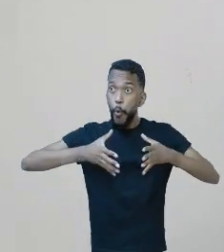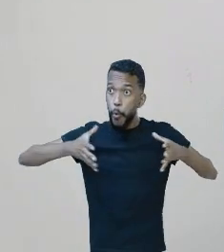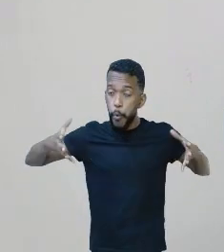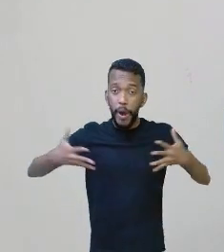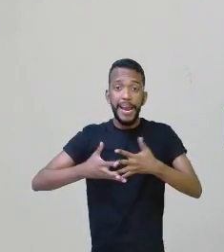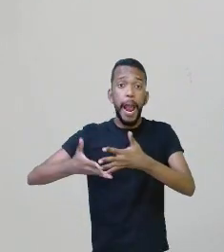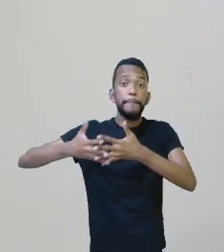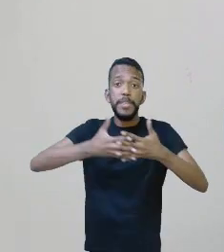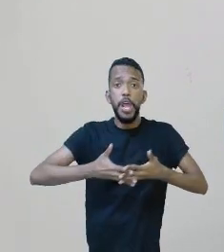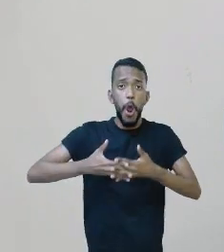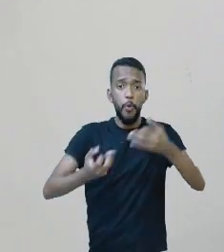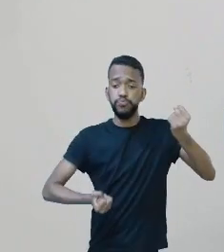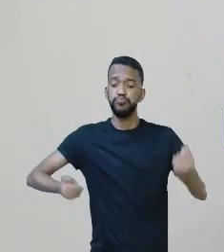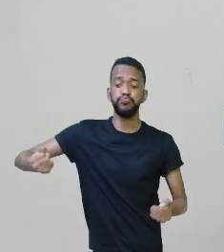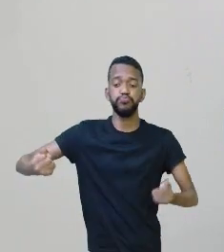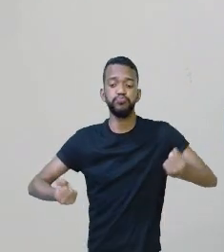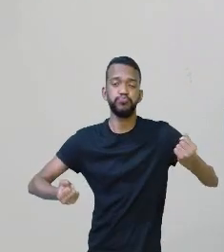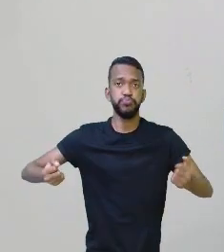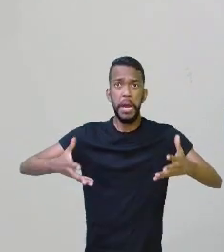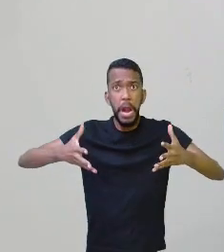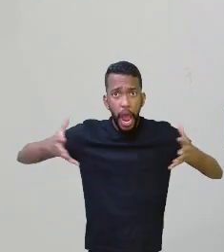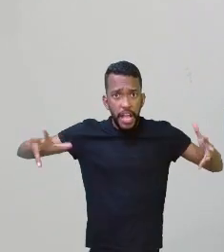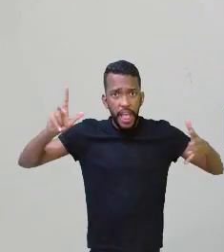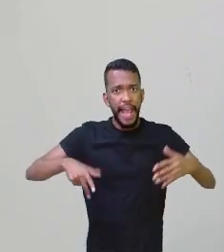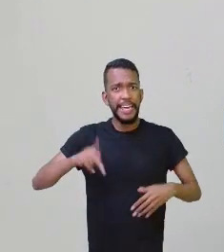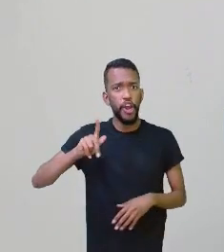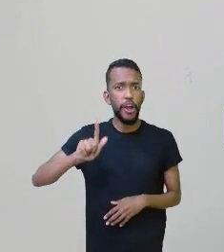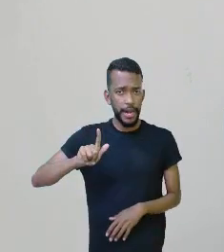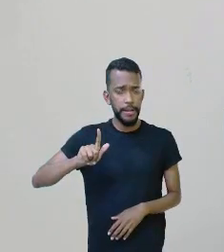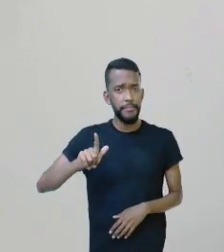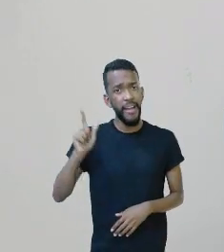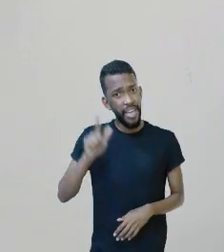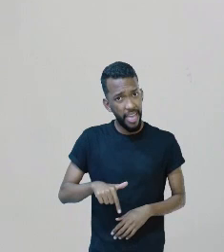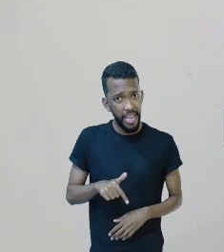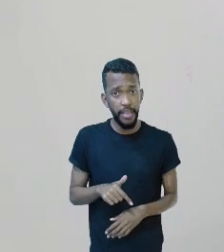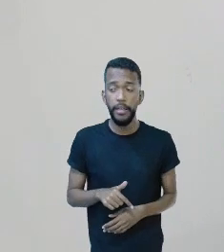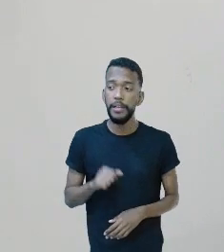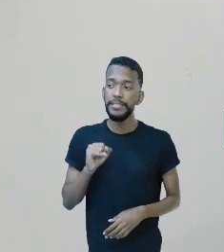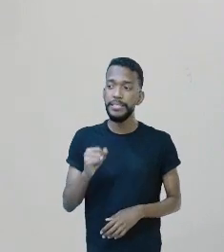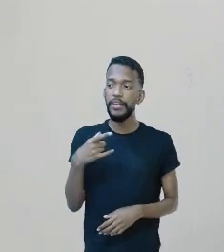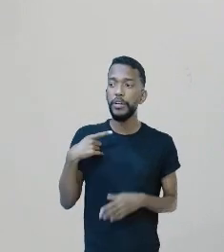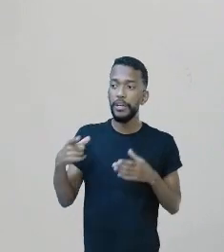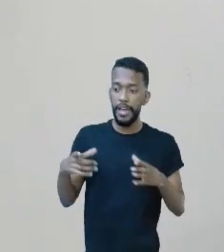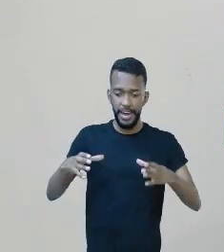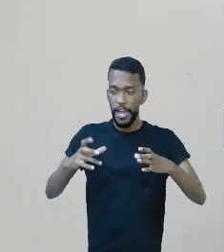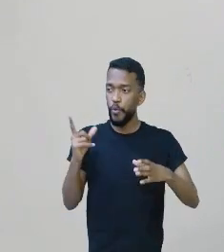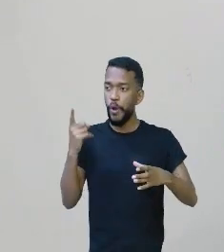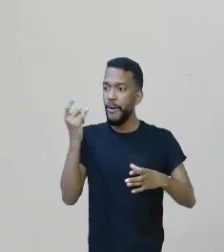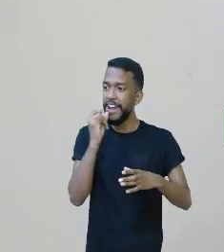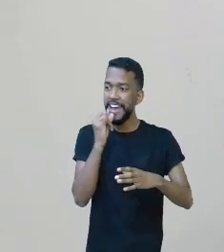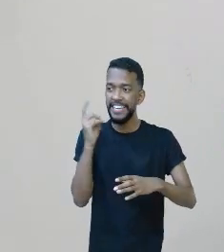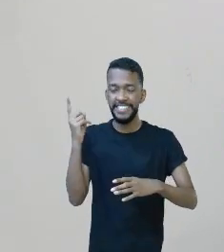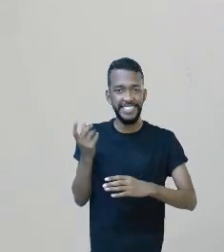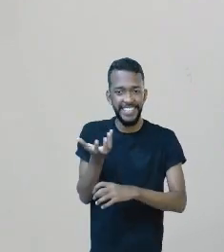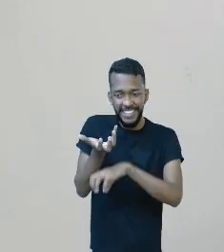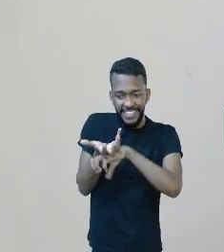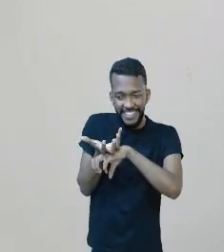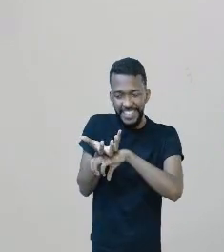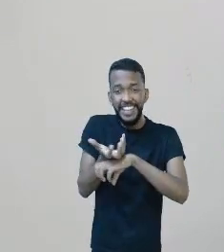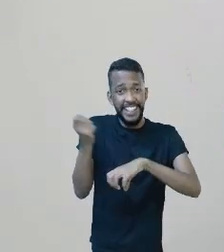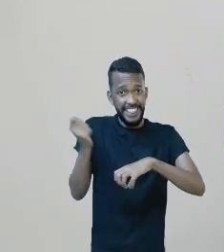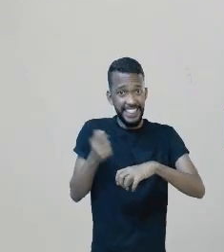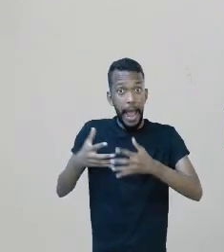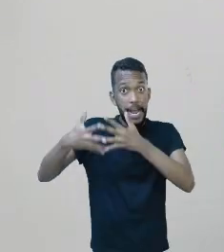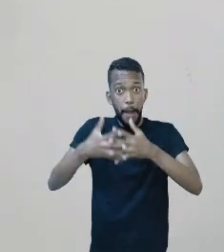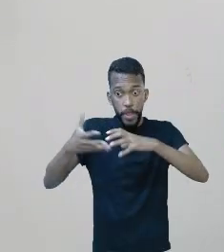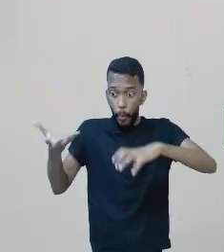super carreta, você vai medir em quilos? Se eu quisesse, por exemplo, medir numa balança como essa, um caminhão, será